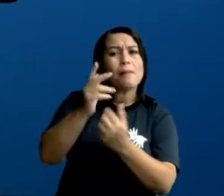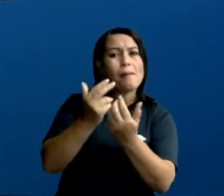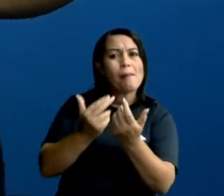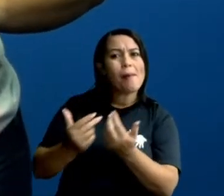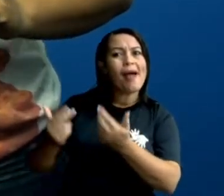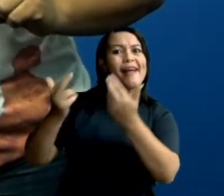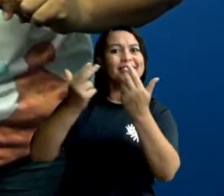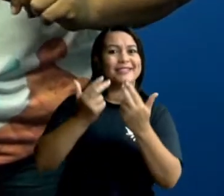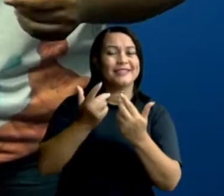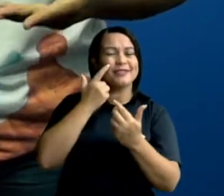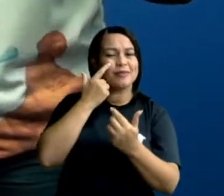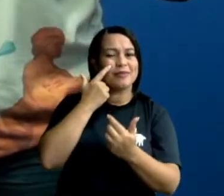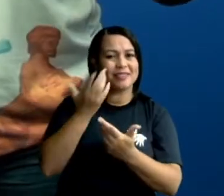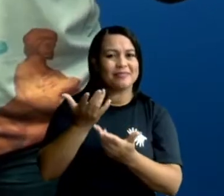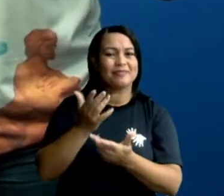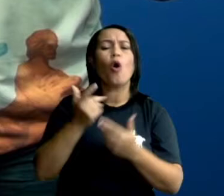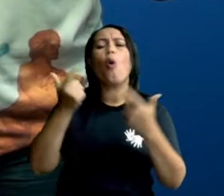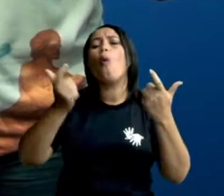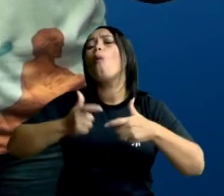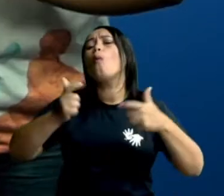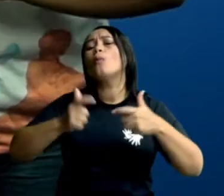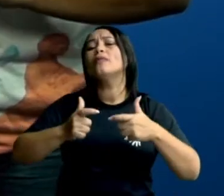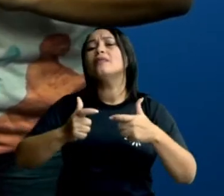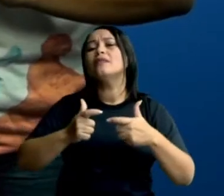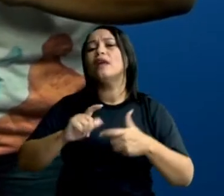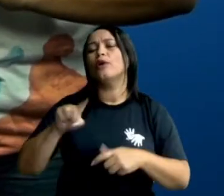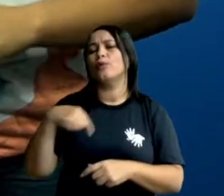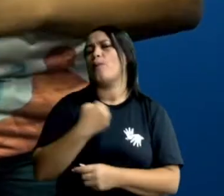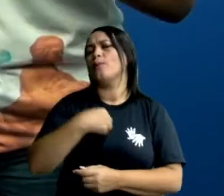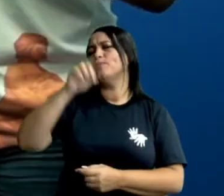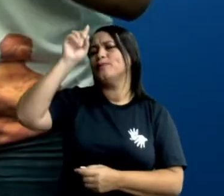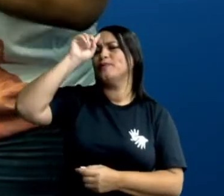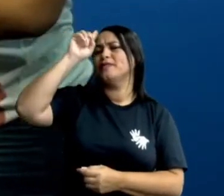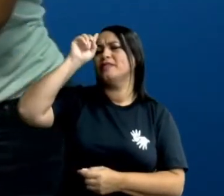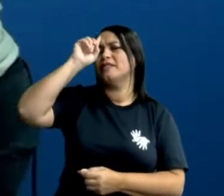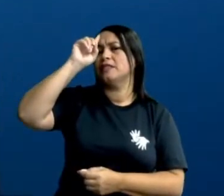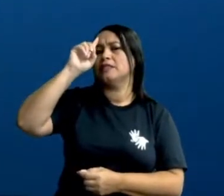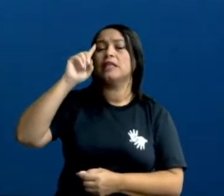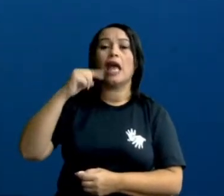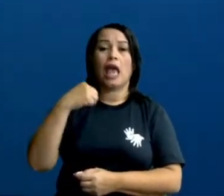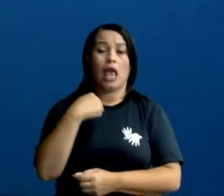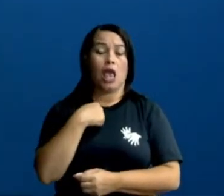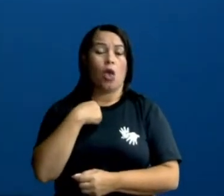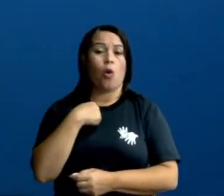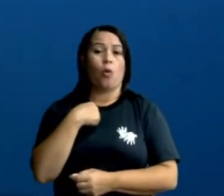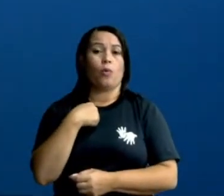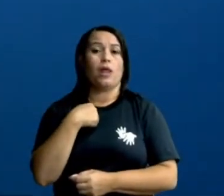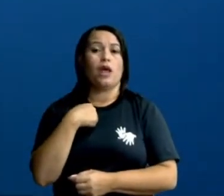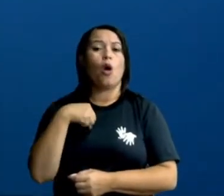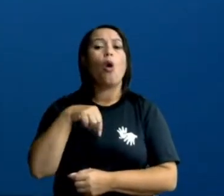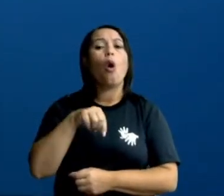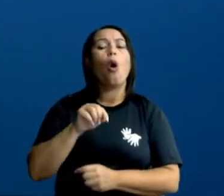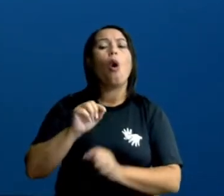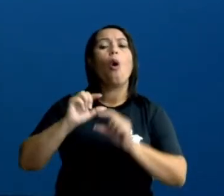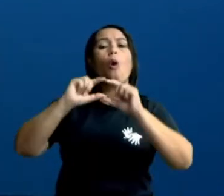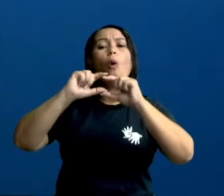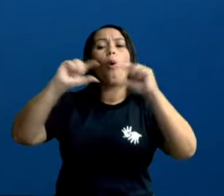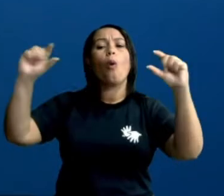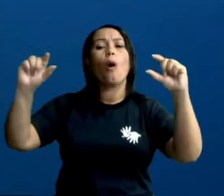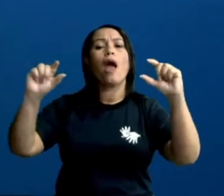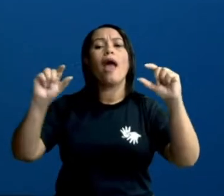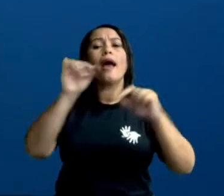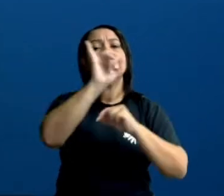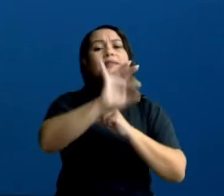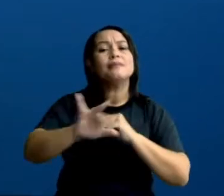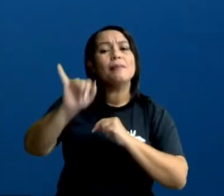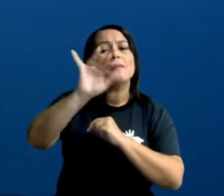figuras espaciais? Onde? Em nosso dia a dia. Tia colocou as